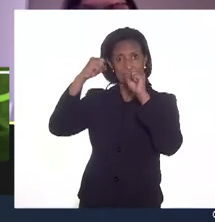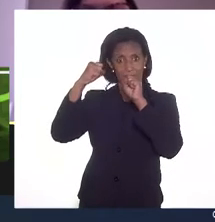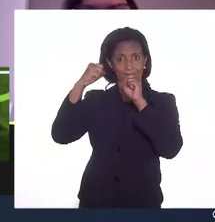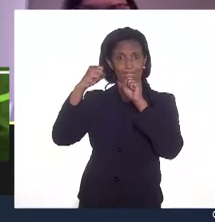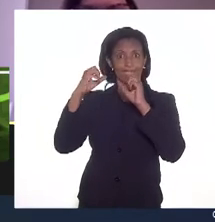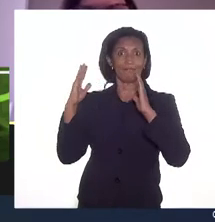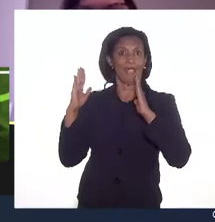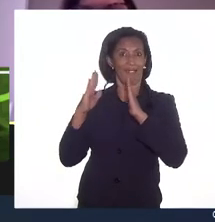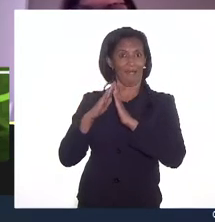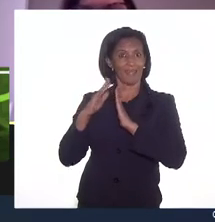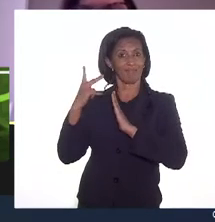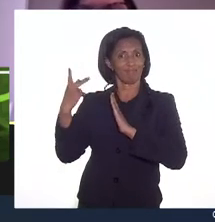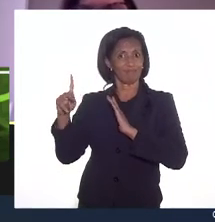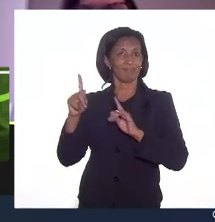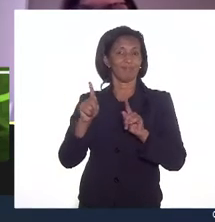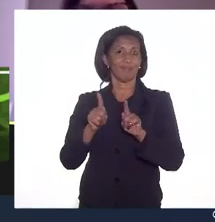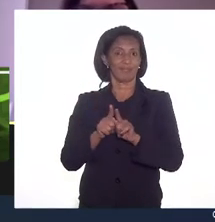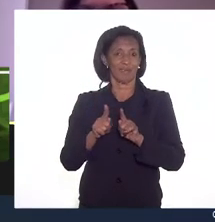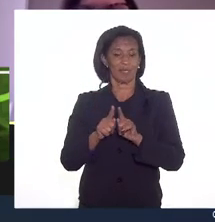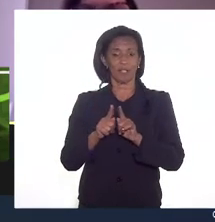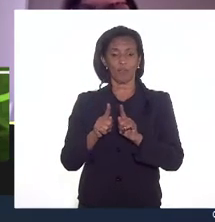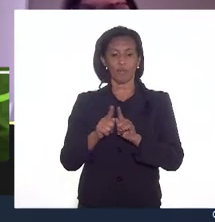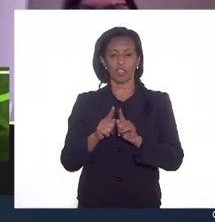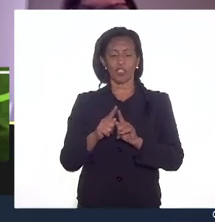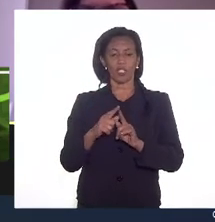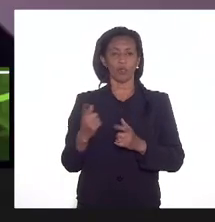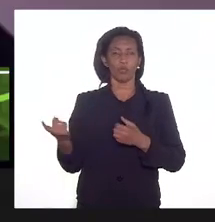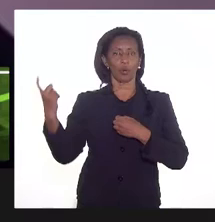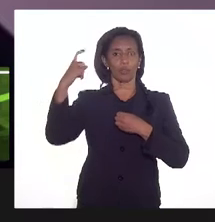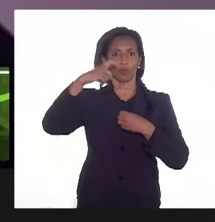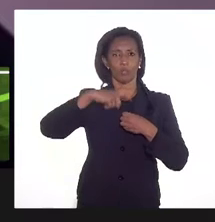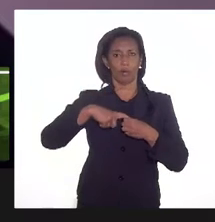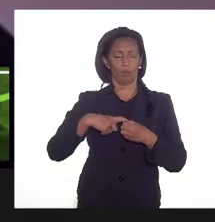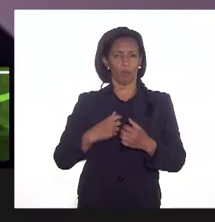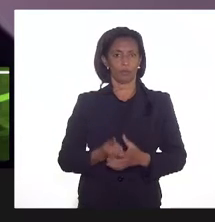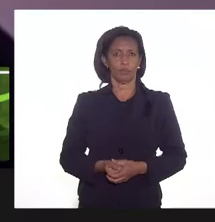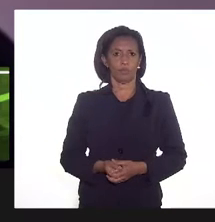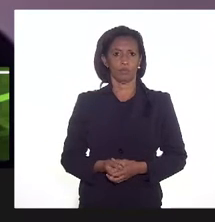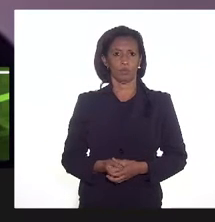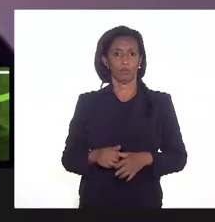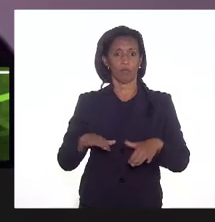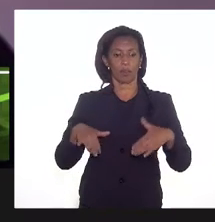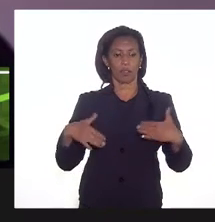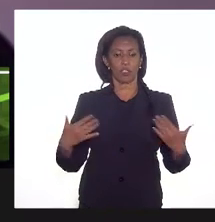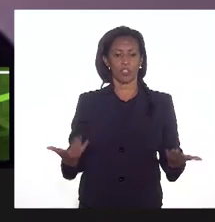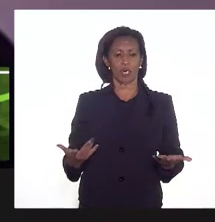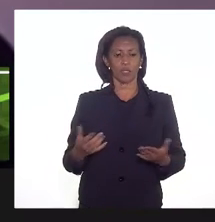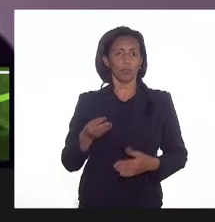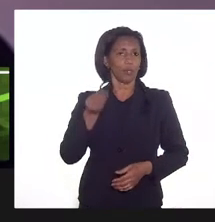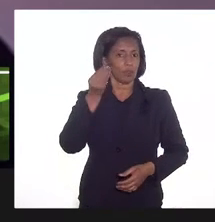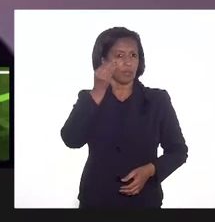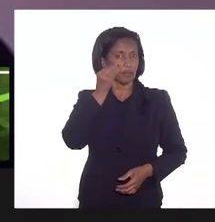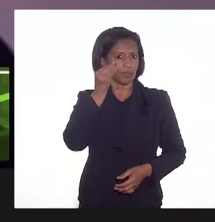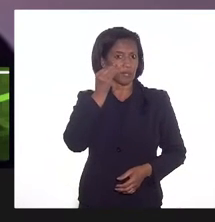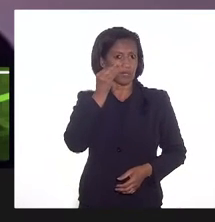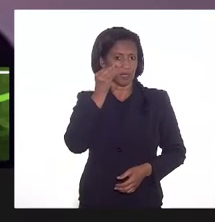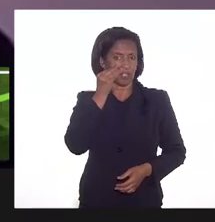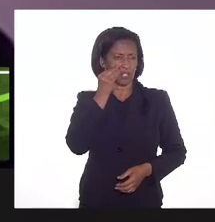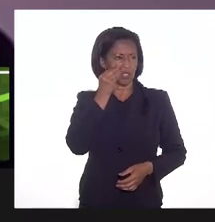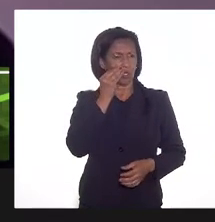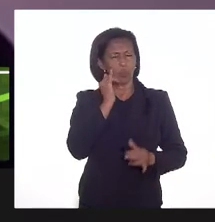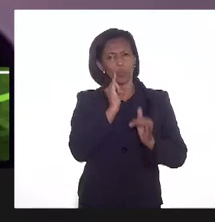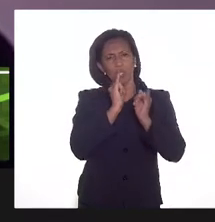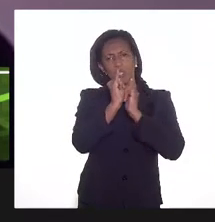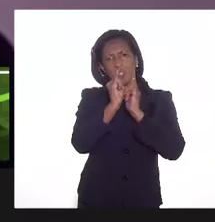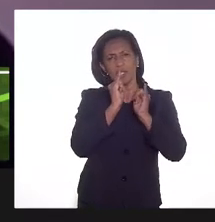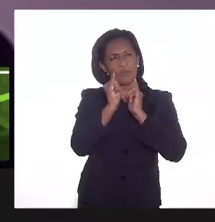na casa dela também ela não está conseguindo retornar tá bom mas eu estou aqui assistindo vou passar para ela todas as